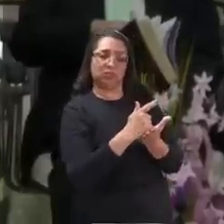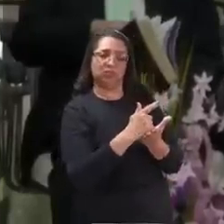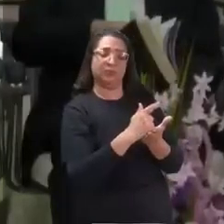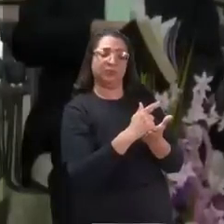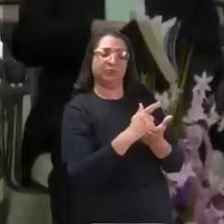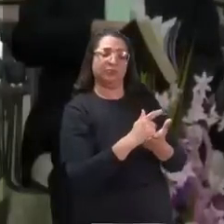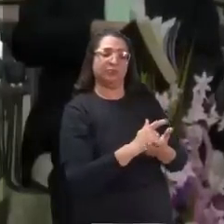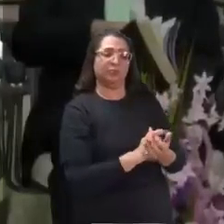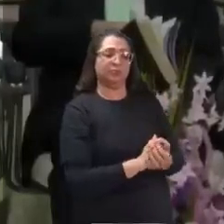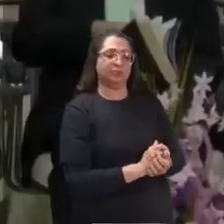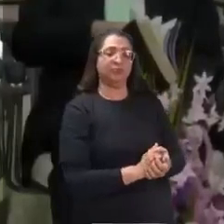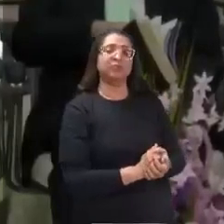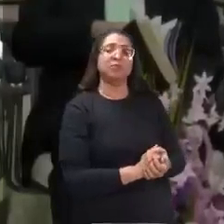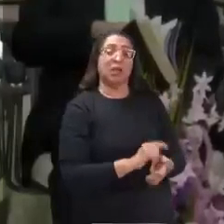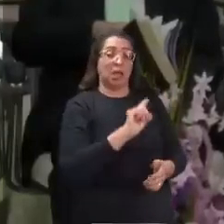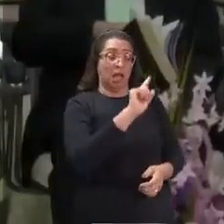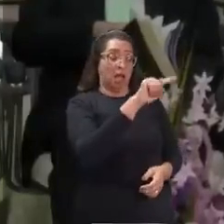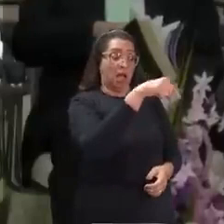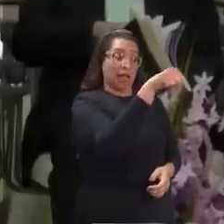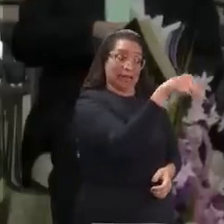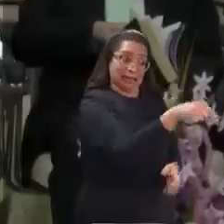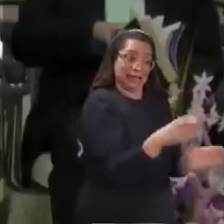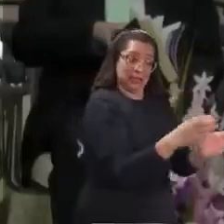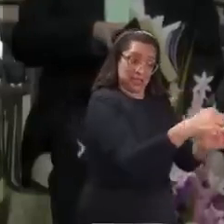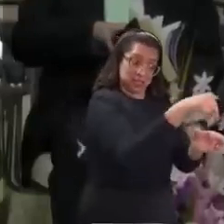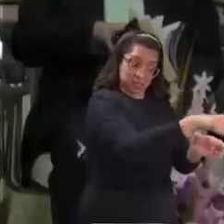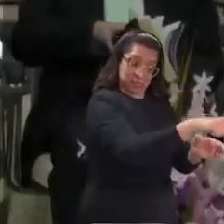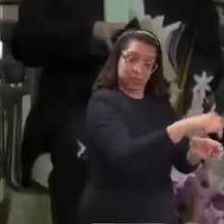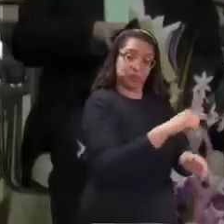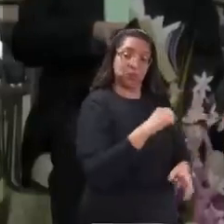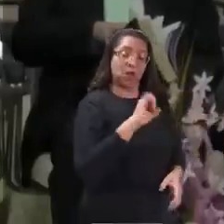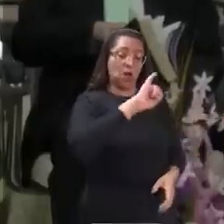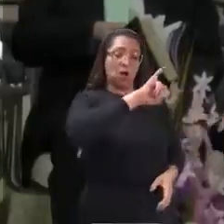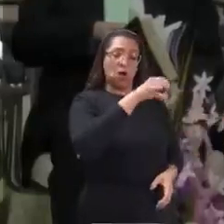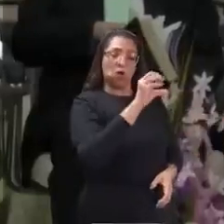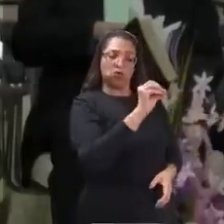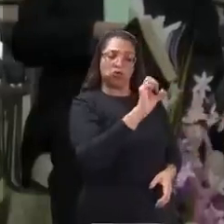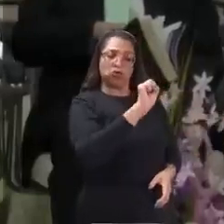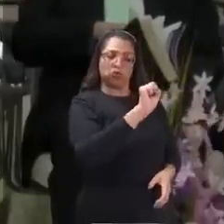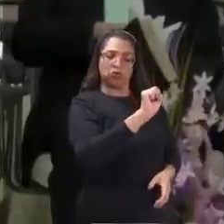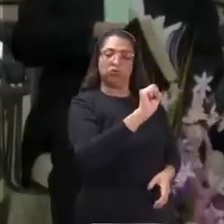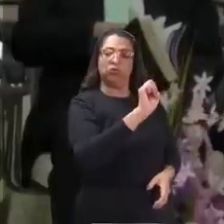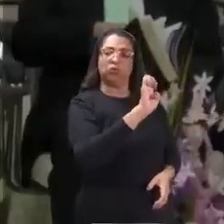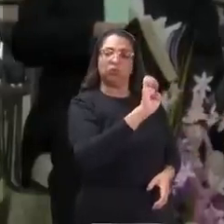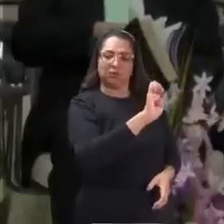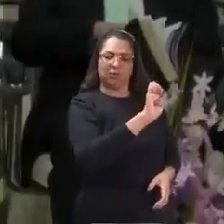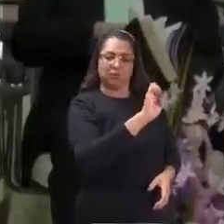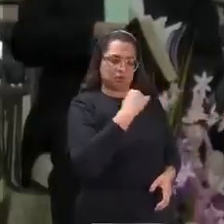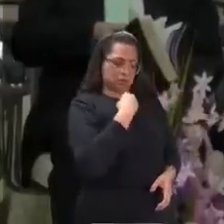Gênesis? José, o final. Um herói nacional.